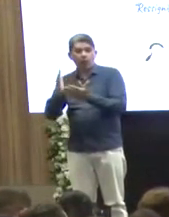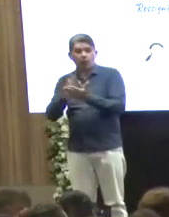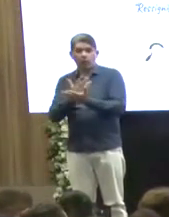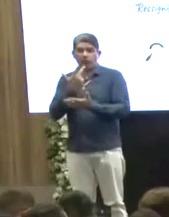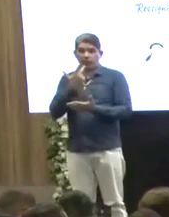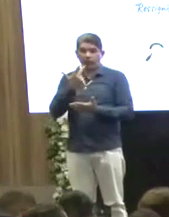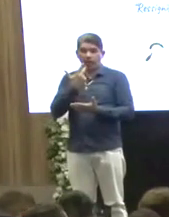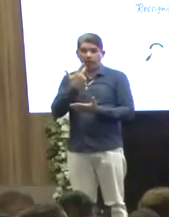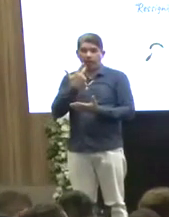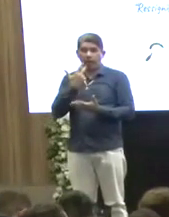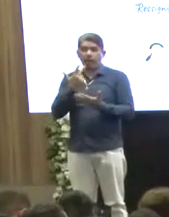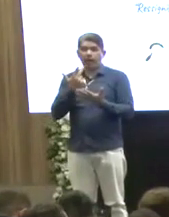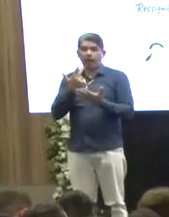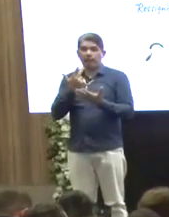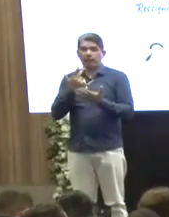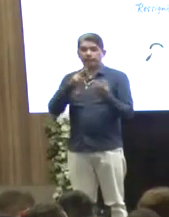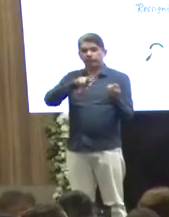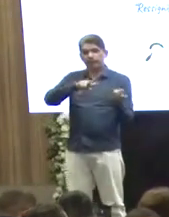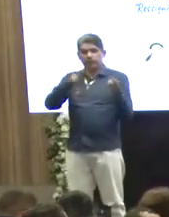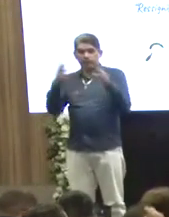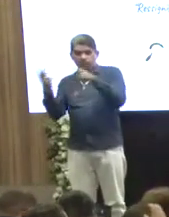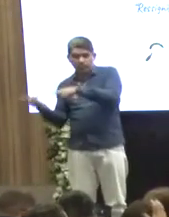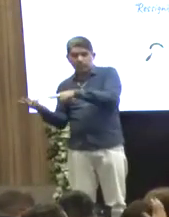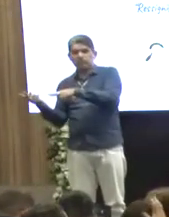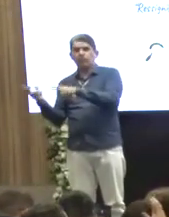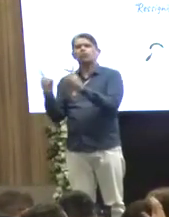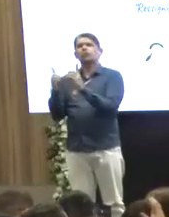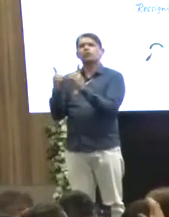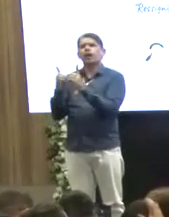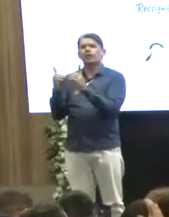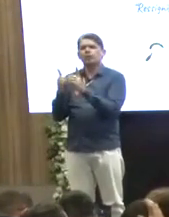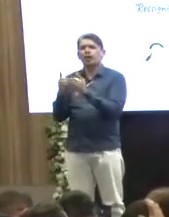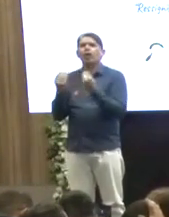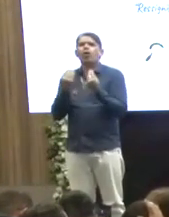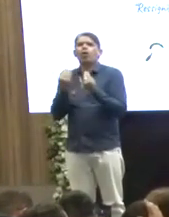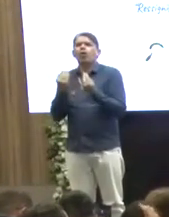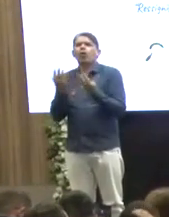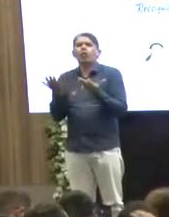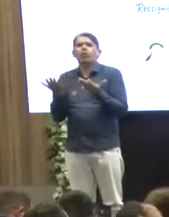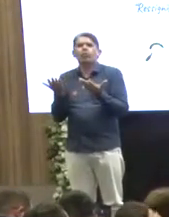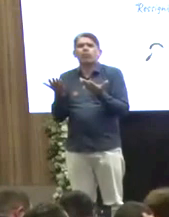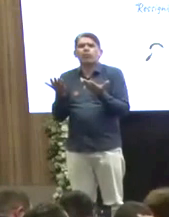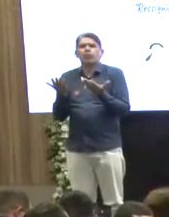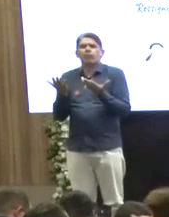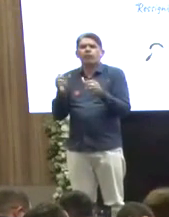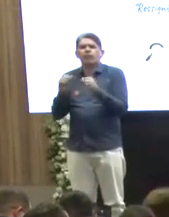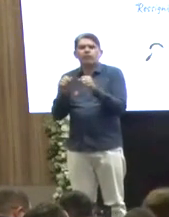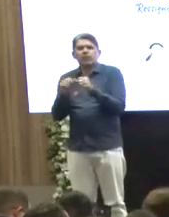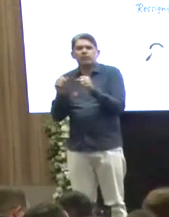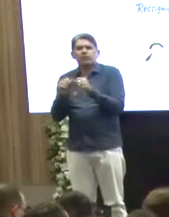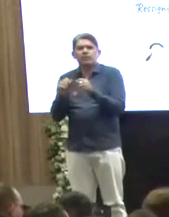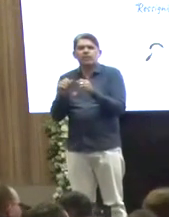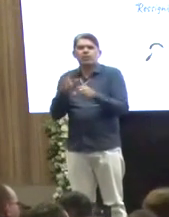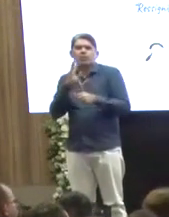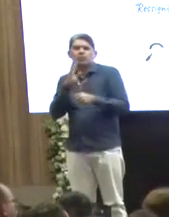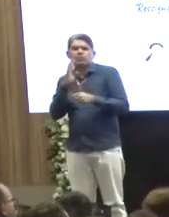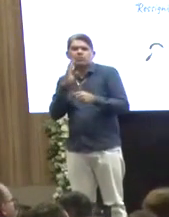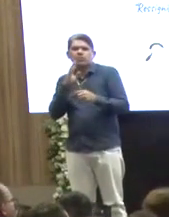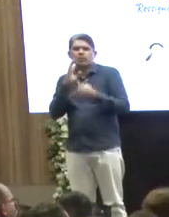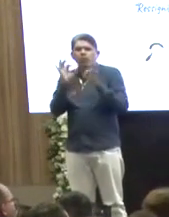mais desafiador é o que nós fazemos com a prática pedagógica, que aí é uma coisa que só a